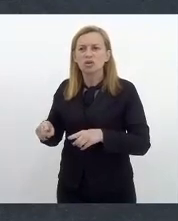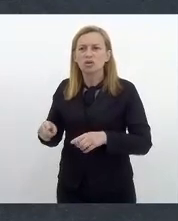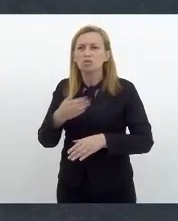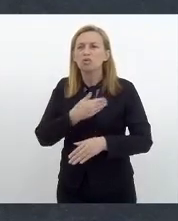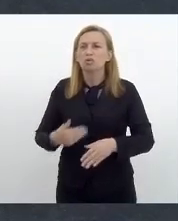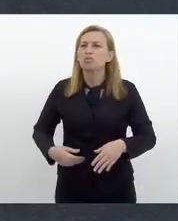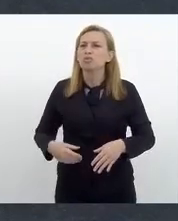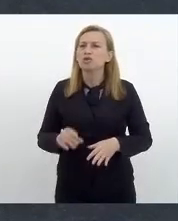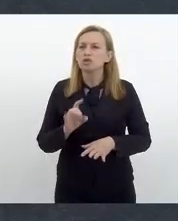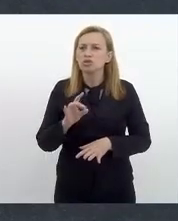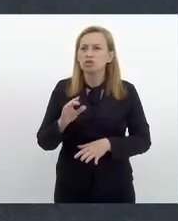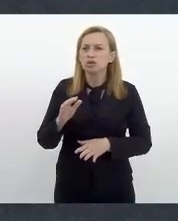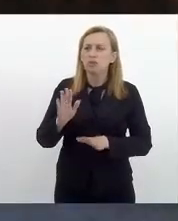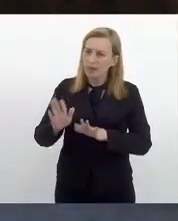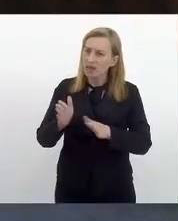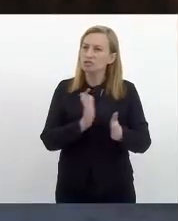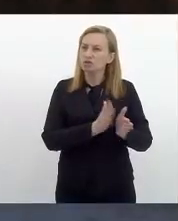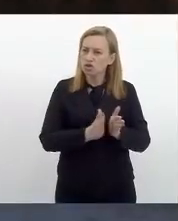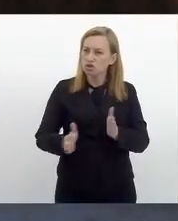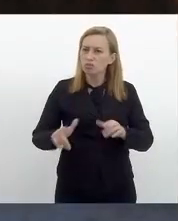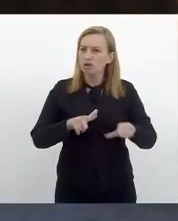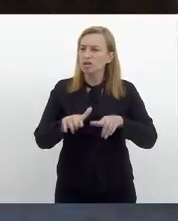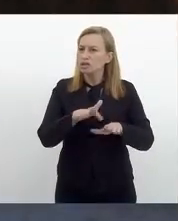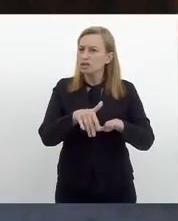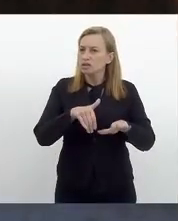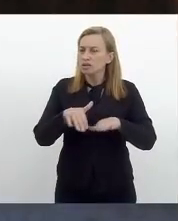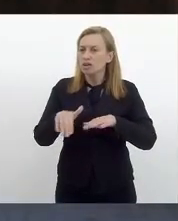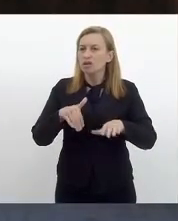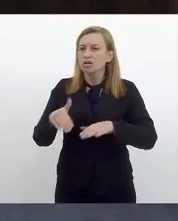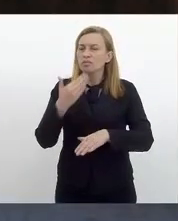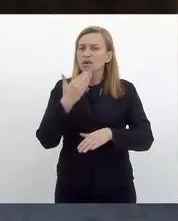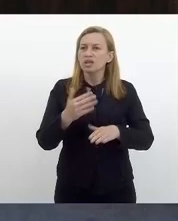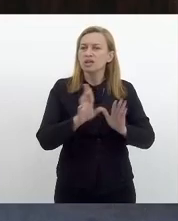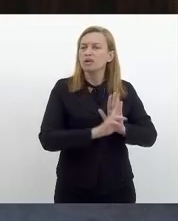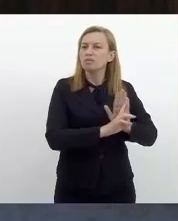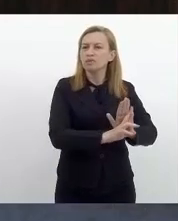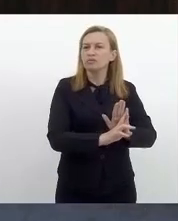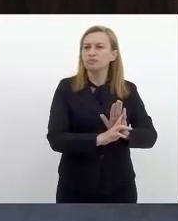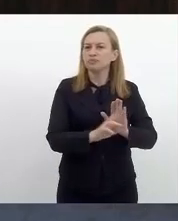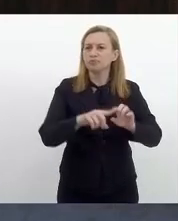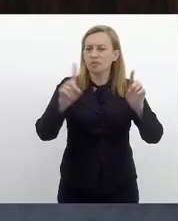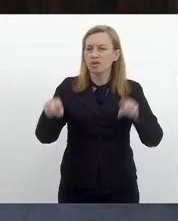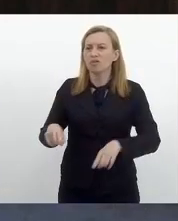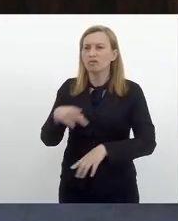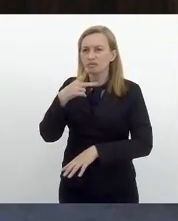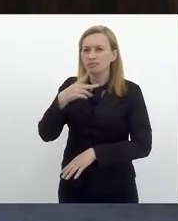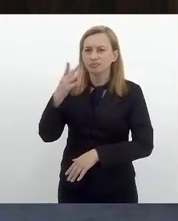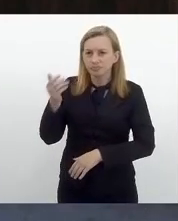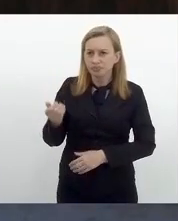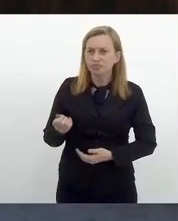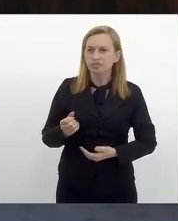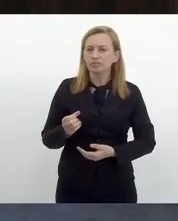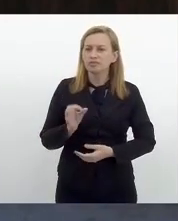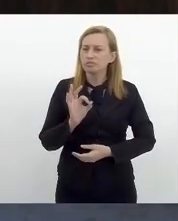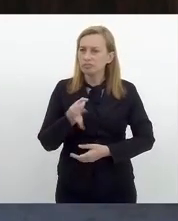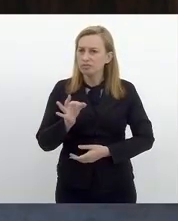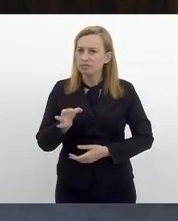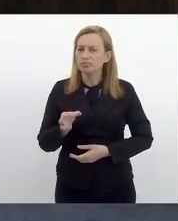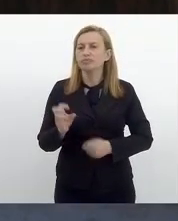questão de entendimento só vou chamar os trabalhos a ordem e pedir que a representação dos Servidores queira fazer os da palavra fale por favor